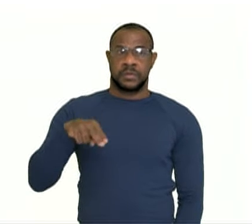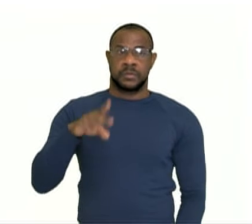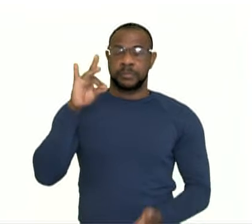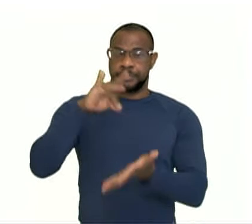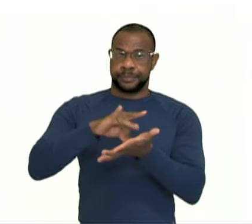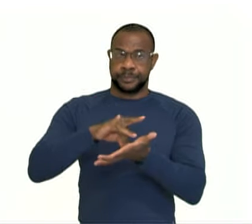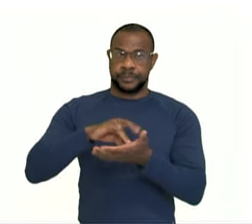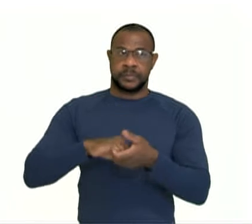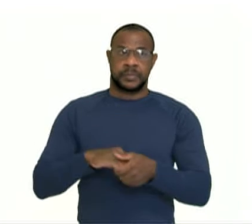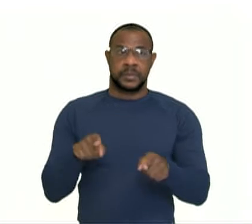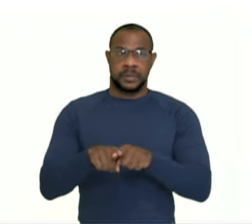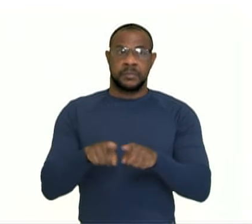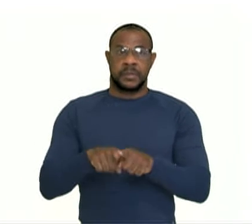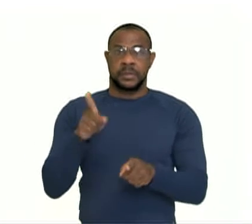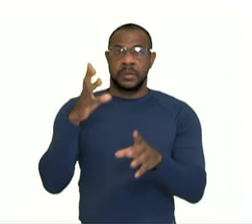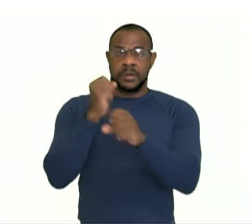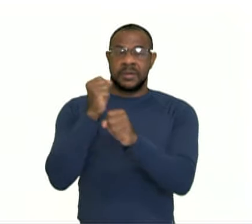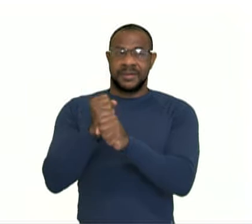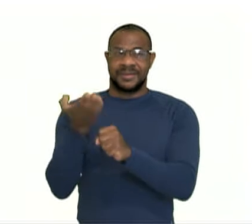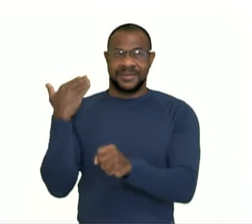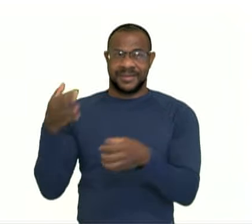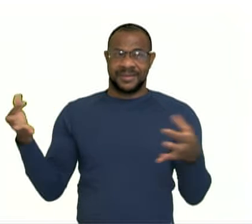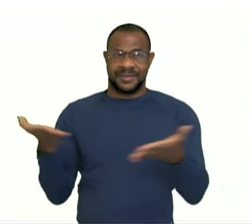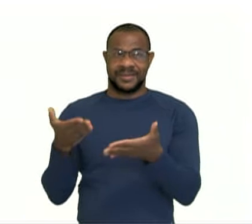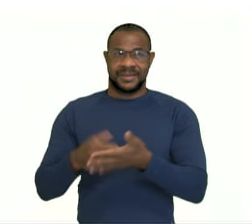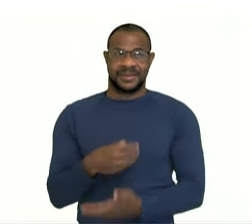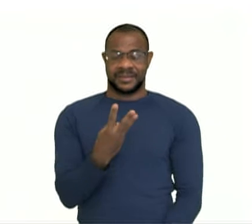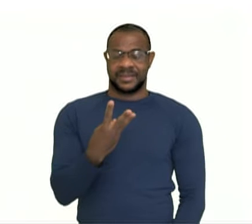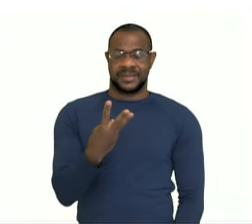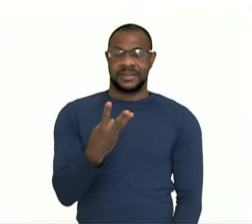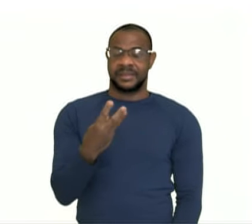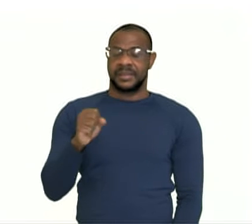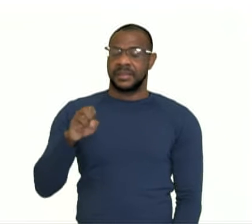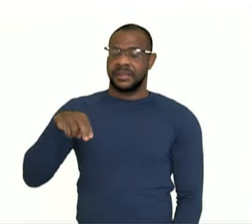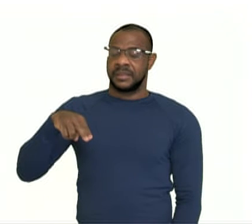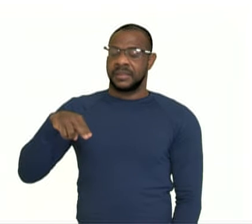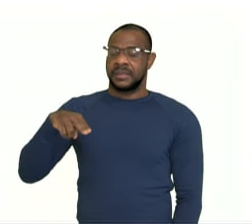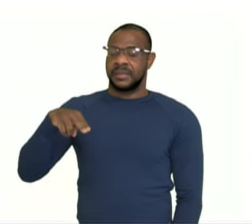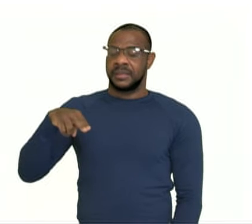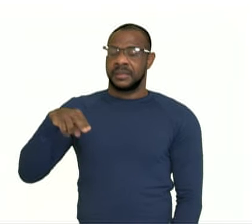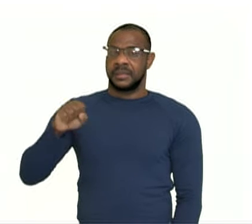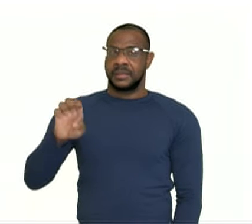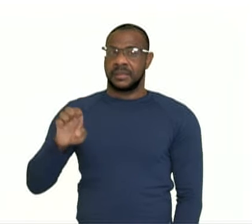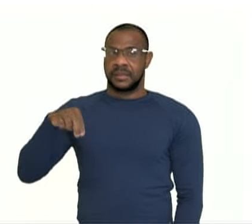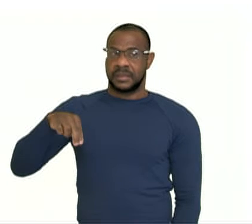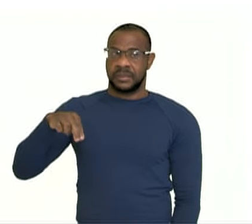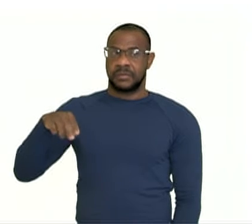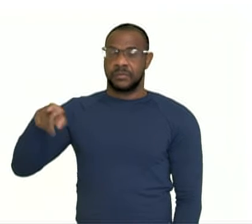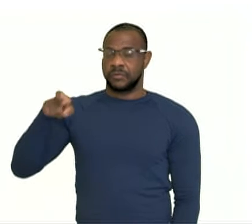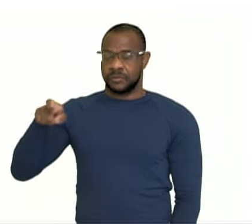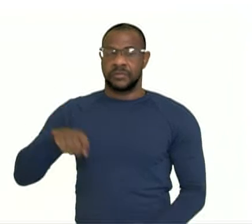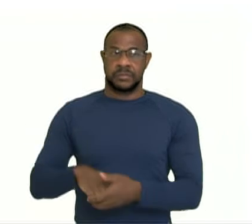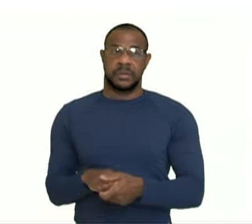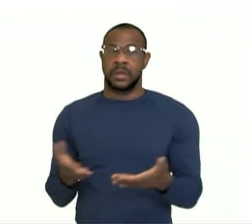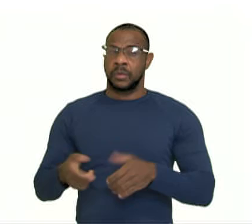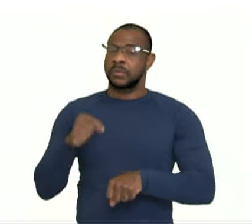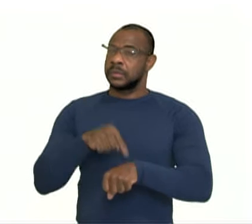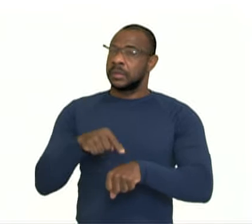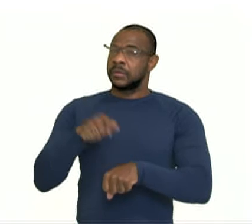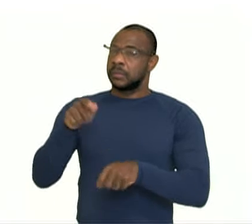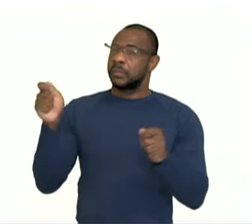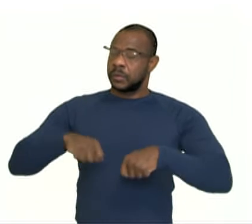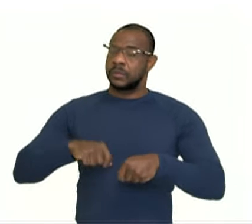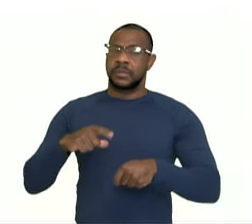minha função que eu acabei de calcular, 3 seno de x. Tá bom, gente? Então, eu vou dar um tempo para que a